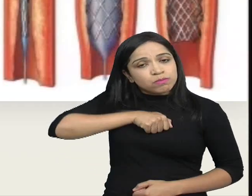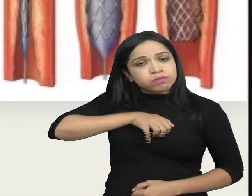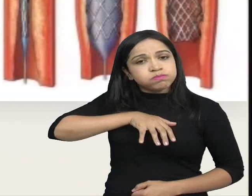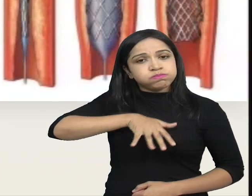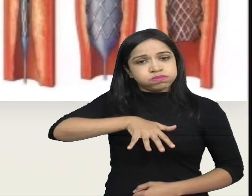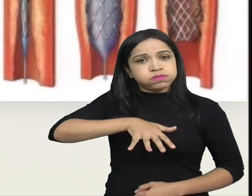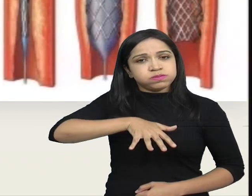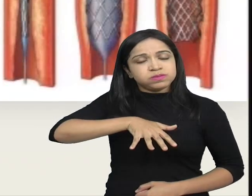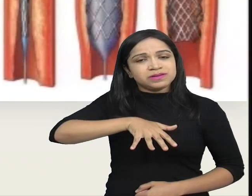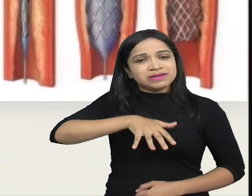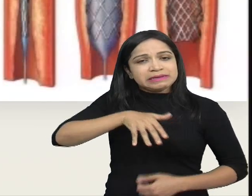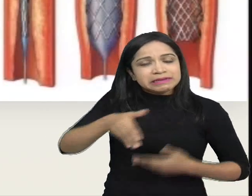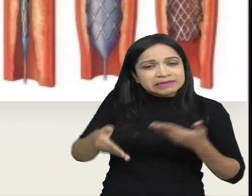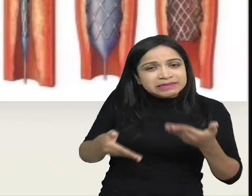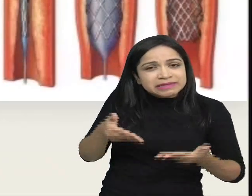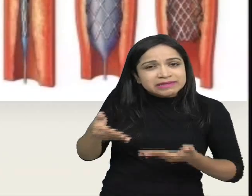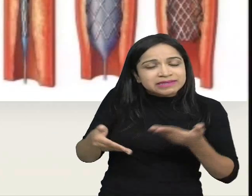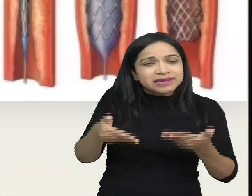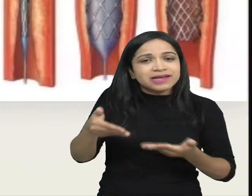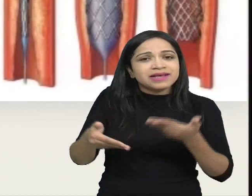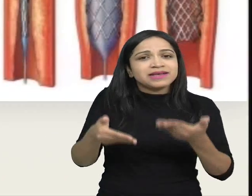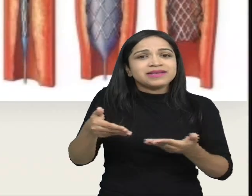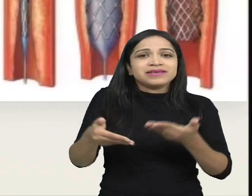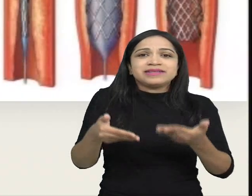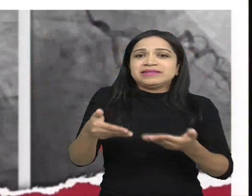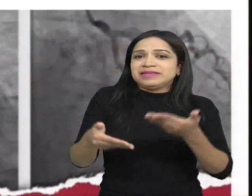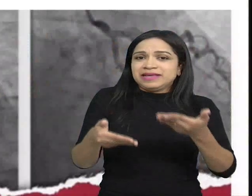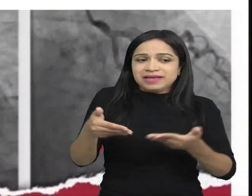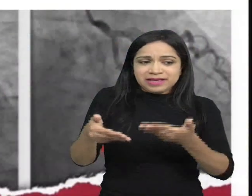tudo percutâneo, tratar tudo com stent.